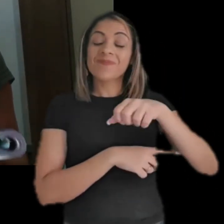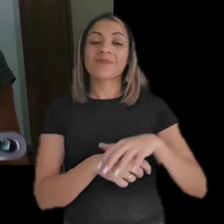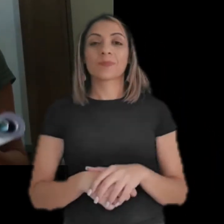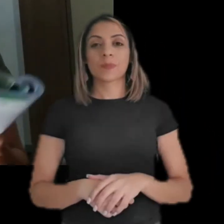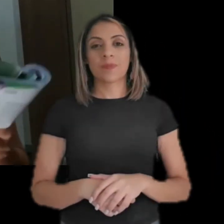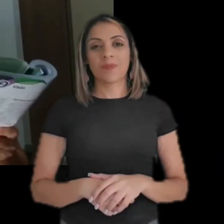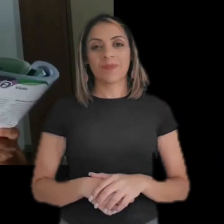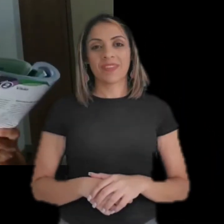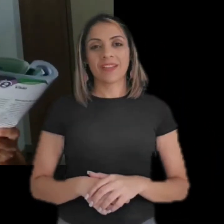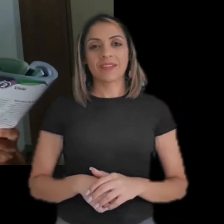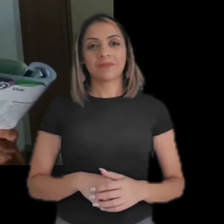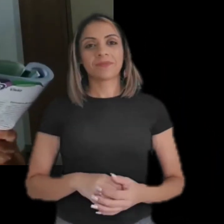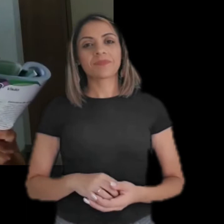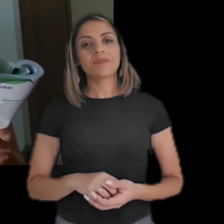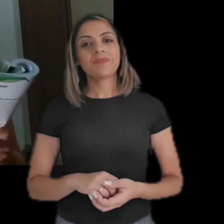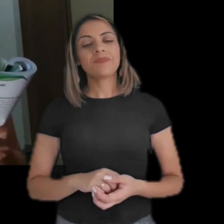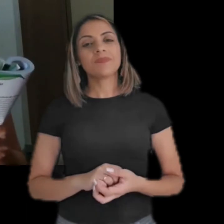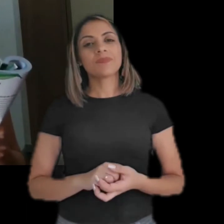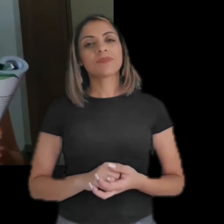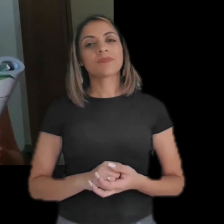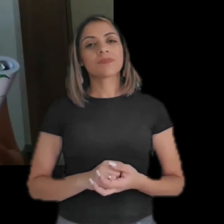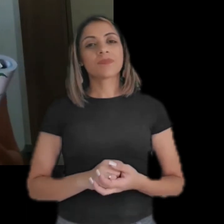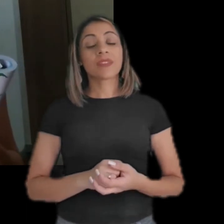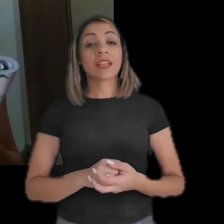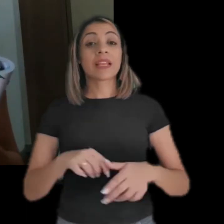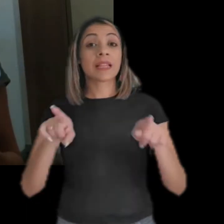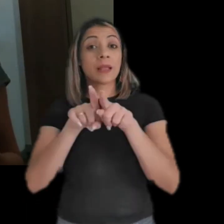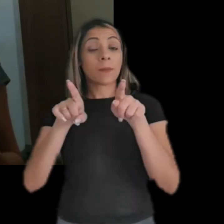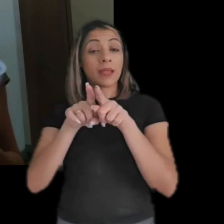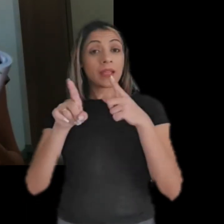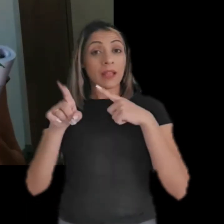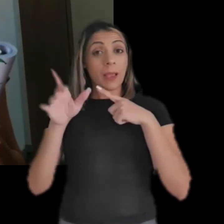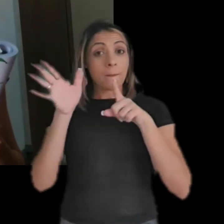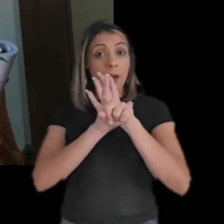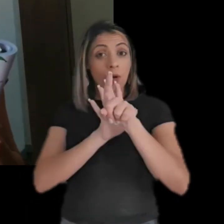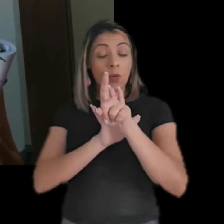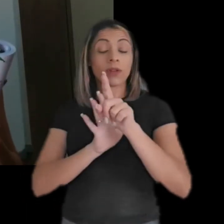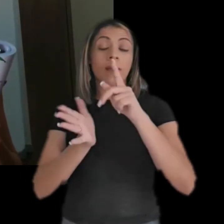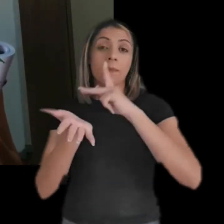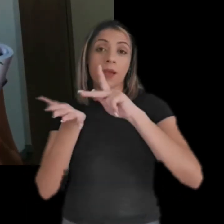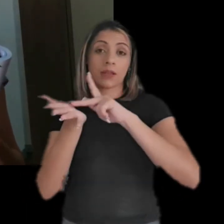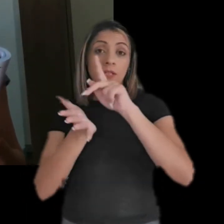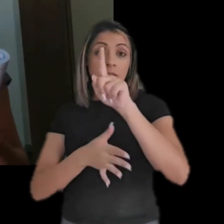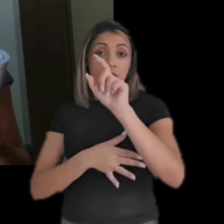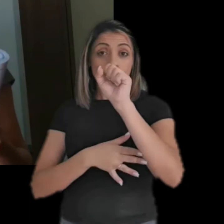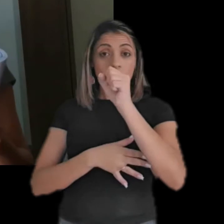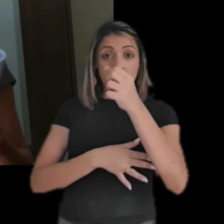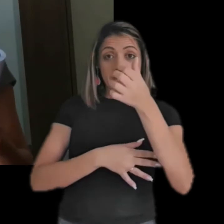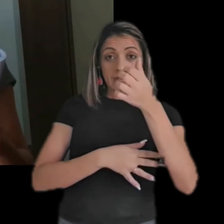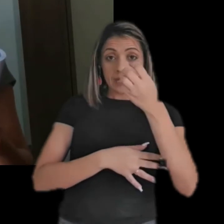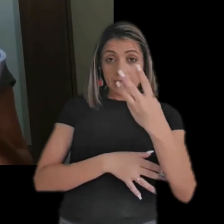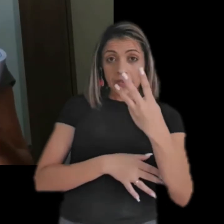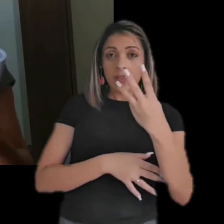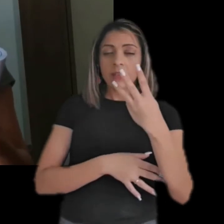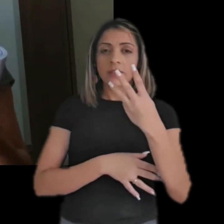tá? Eu deixei a questão da página 183, de olho no tema, pergunta assim: por que você